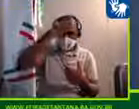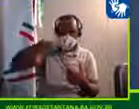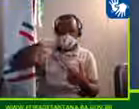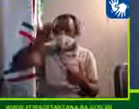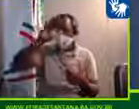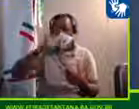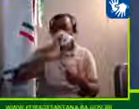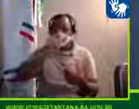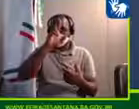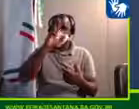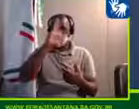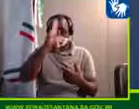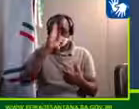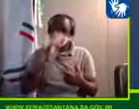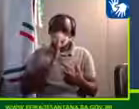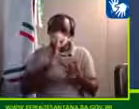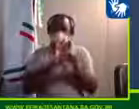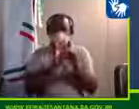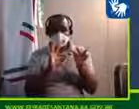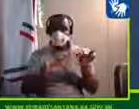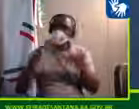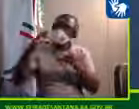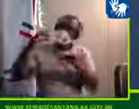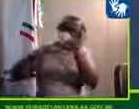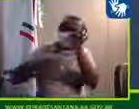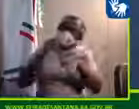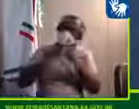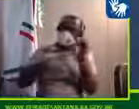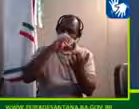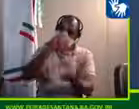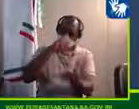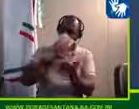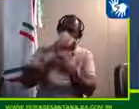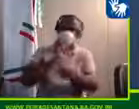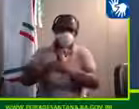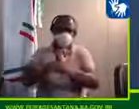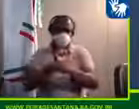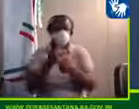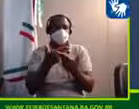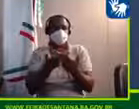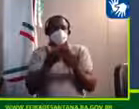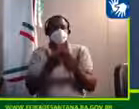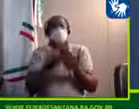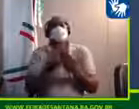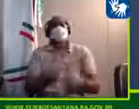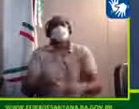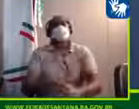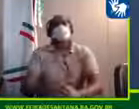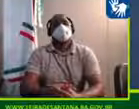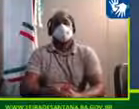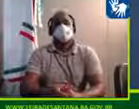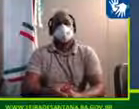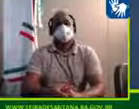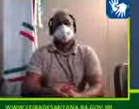está a nível de justiça, nós esperamos uma decisão judicial com relação ao assunto.